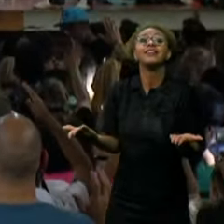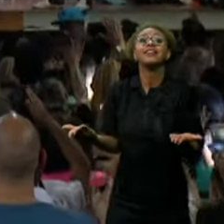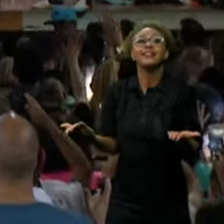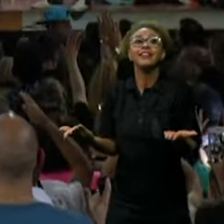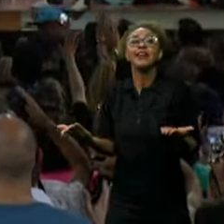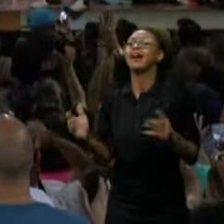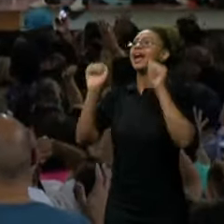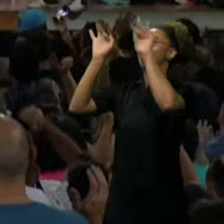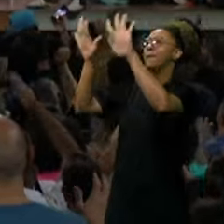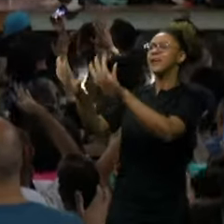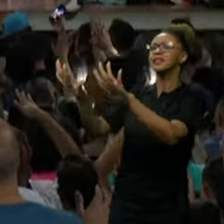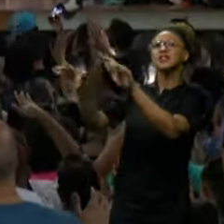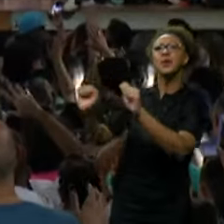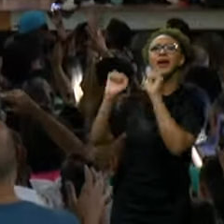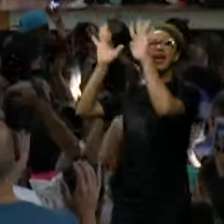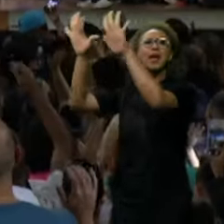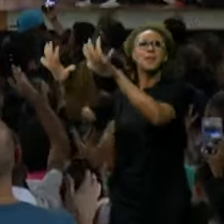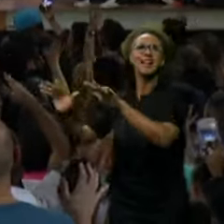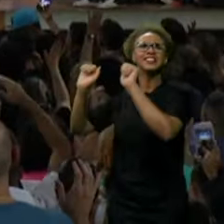é